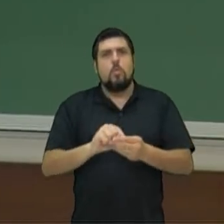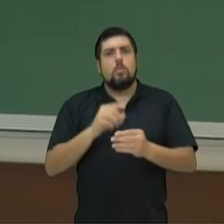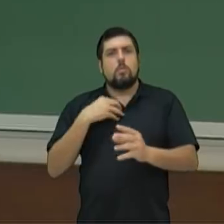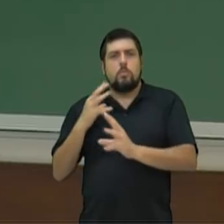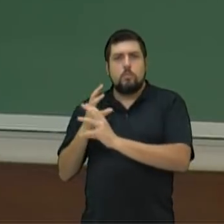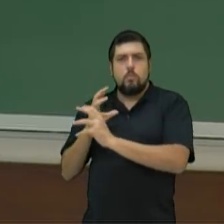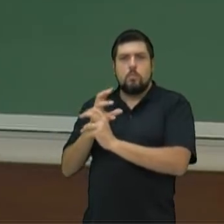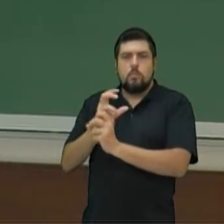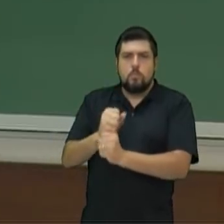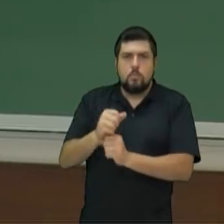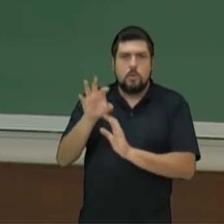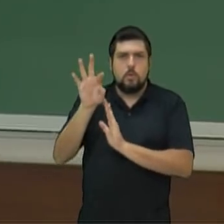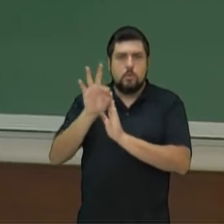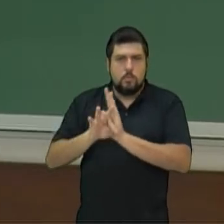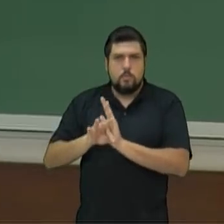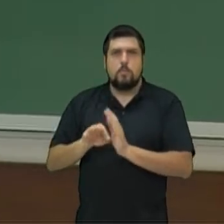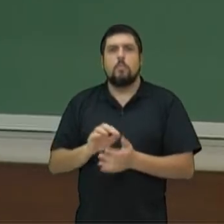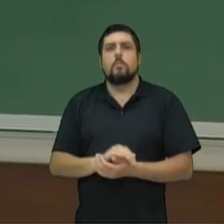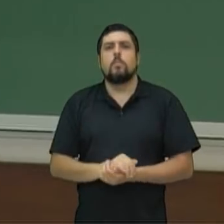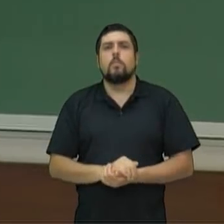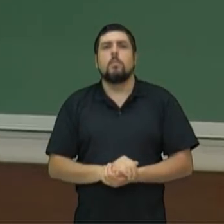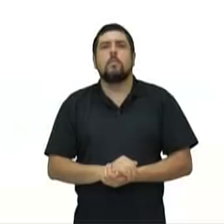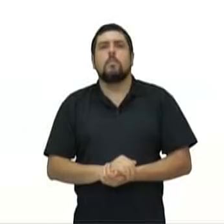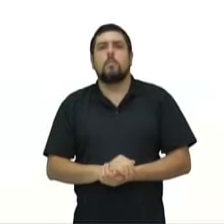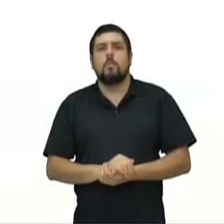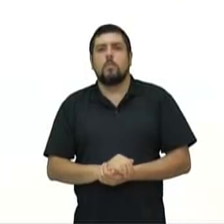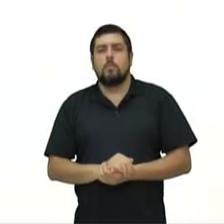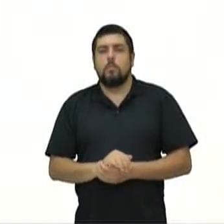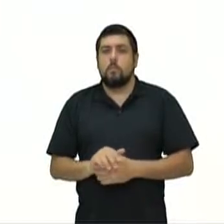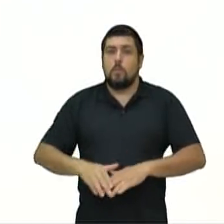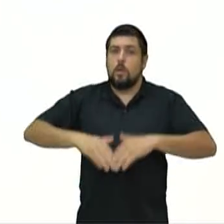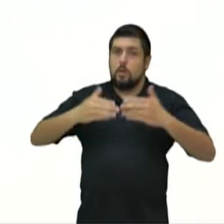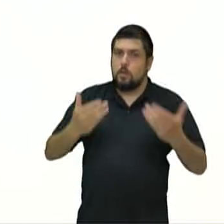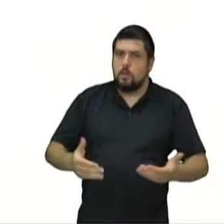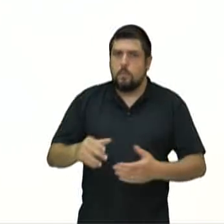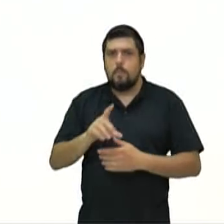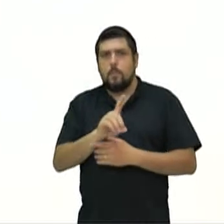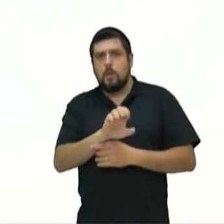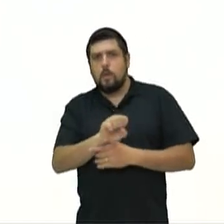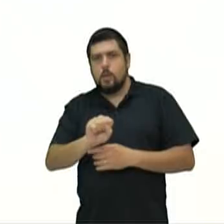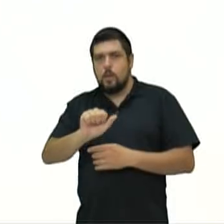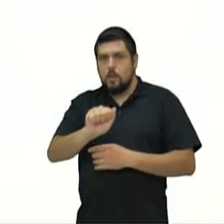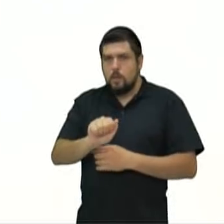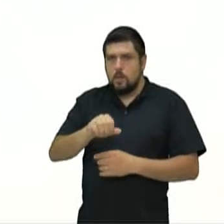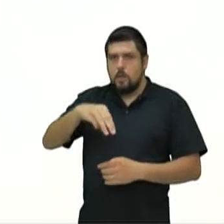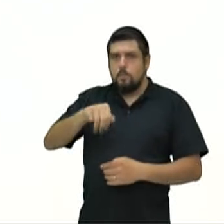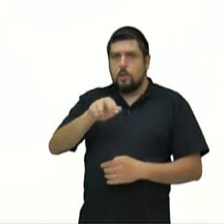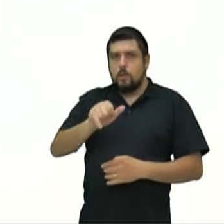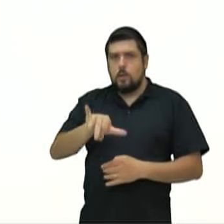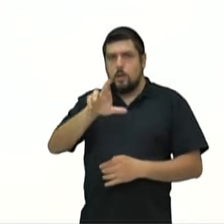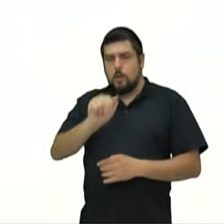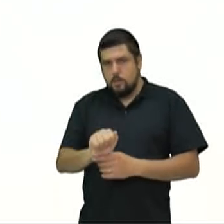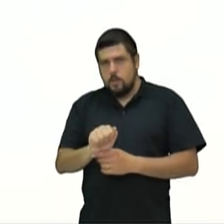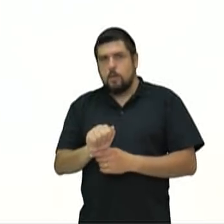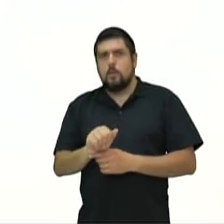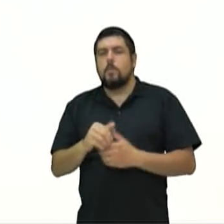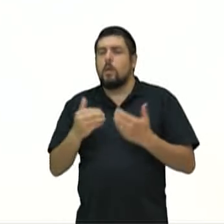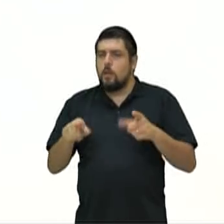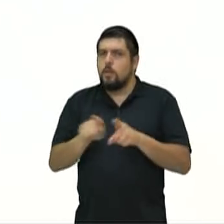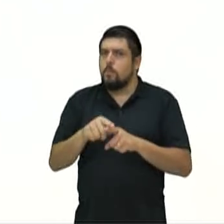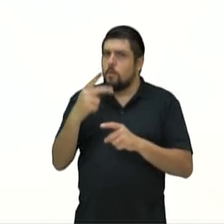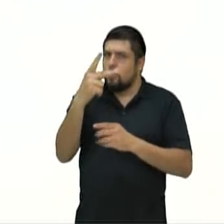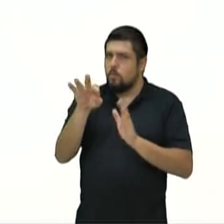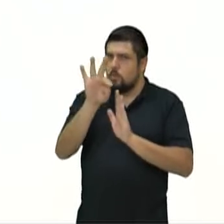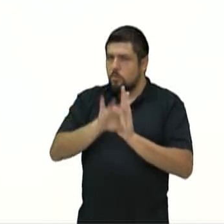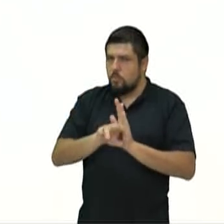na conclusão e fecha o texto. Dessa maneira, fechando o nosso texto, ele sempre usa esses articuladores, pessoal, façam isso no texto de